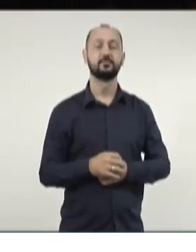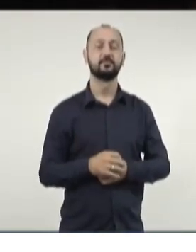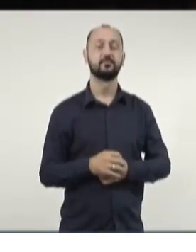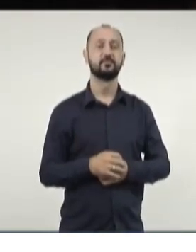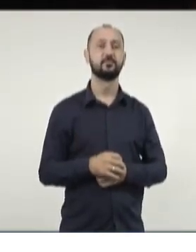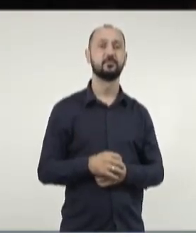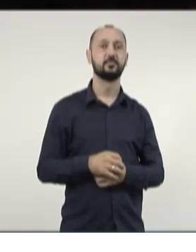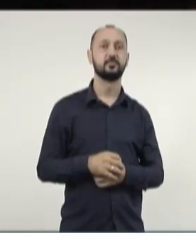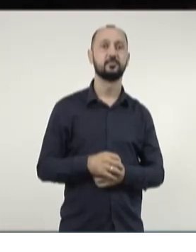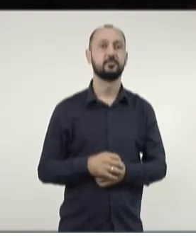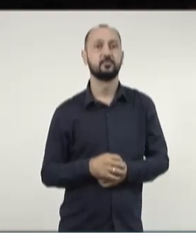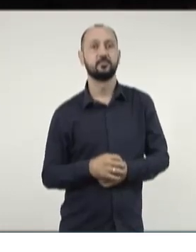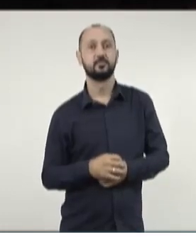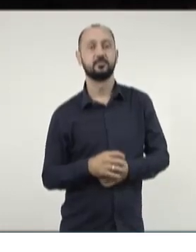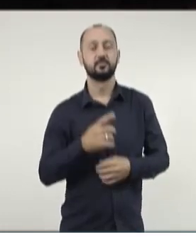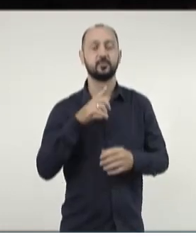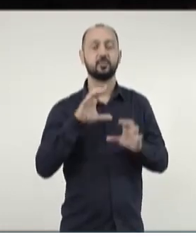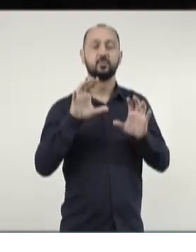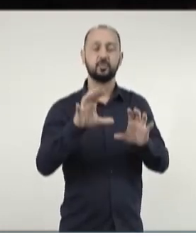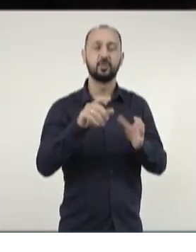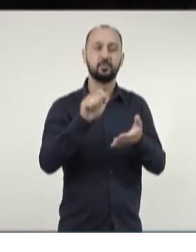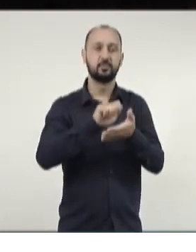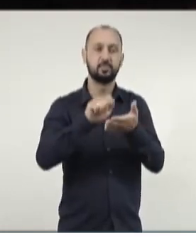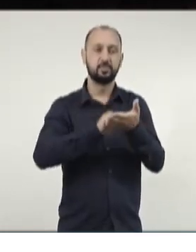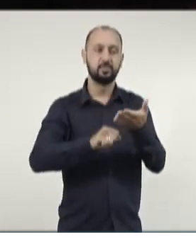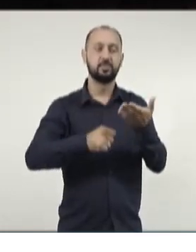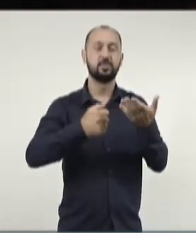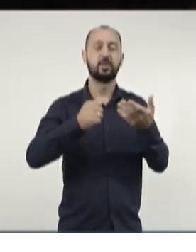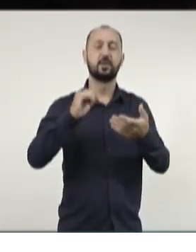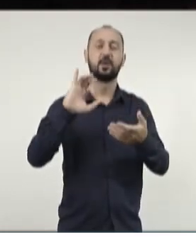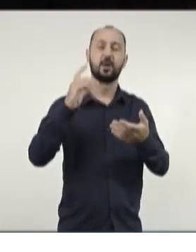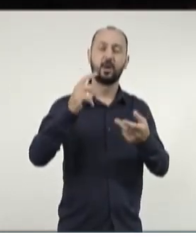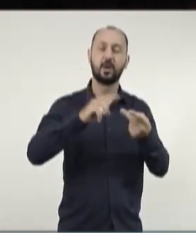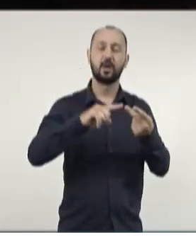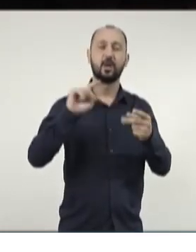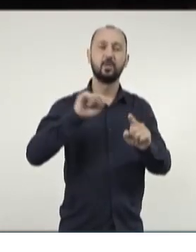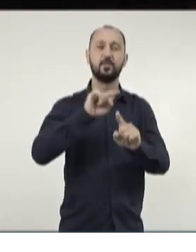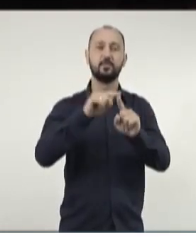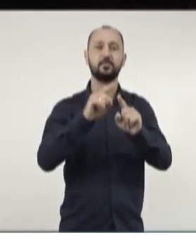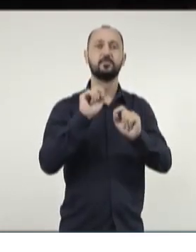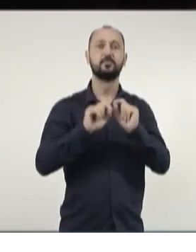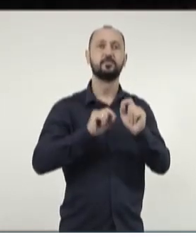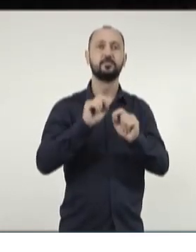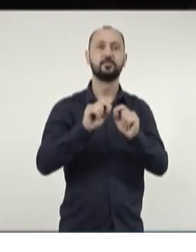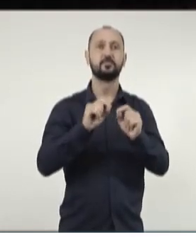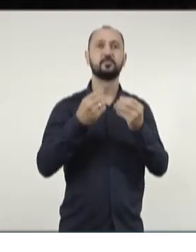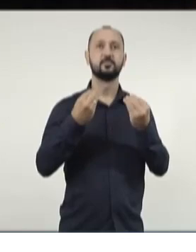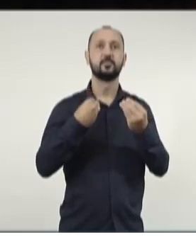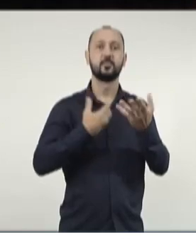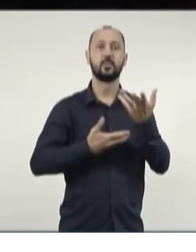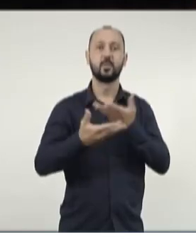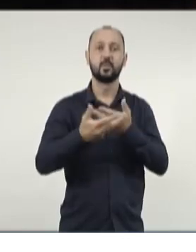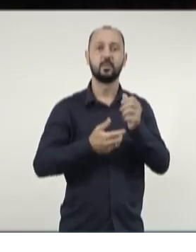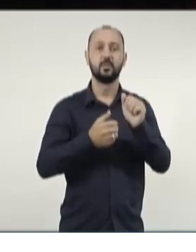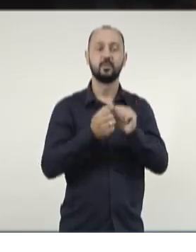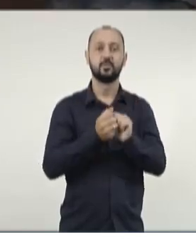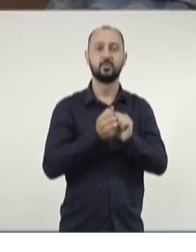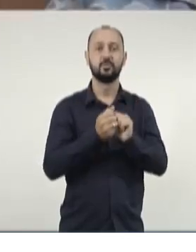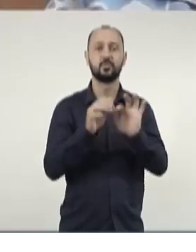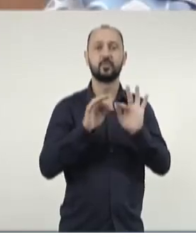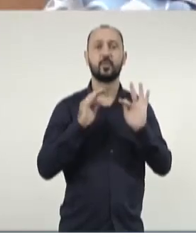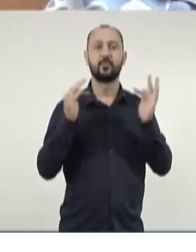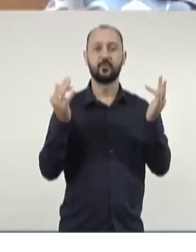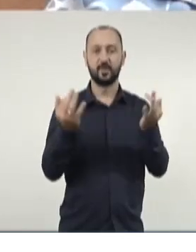Documentando em prontuário, de forma clara, de forma objetiva, e, principalmente, compartilhando com a